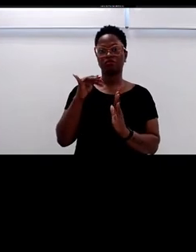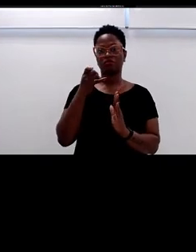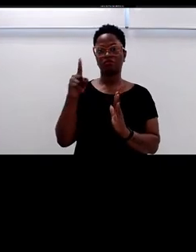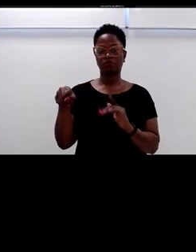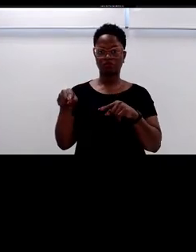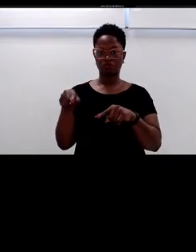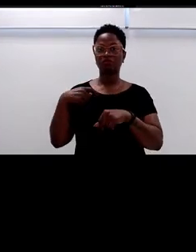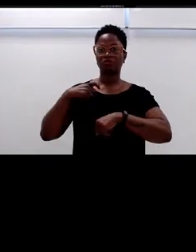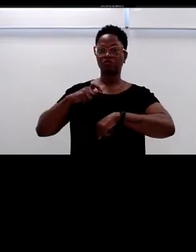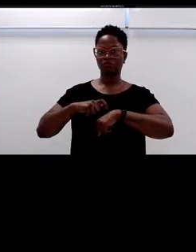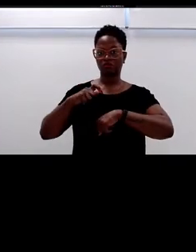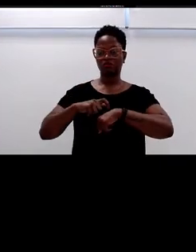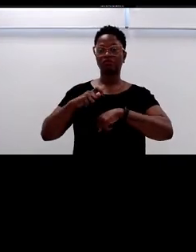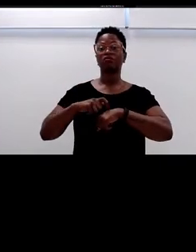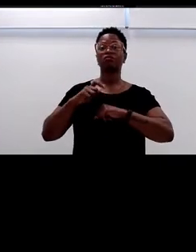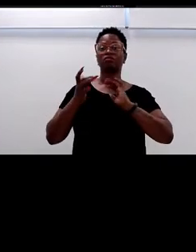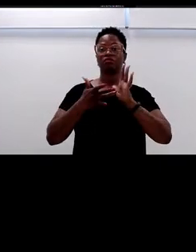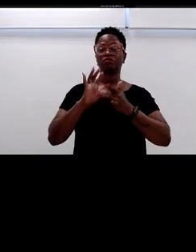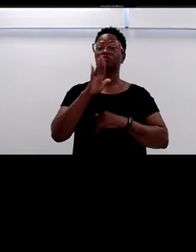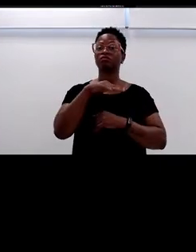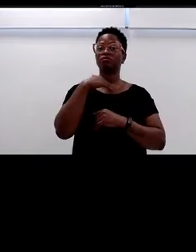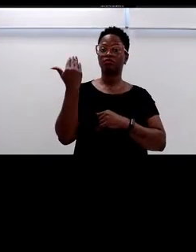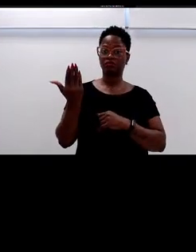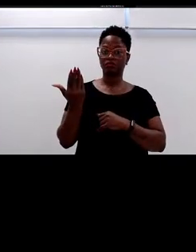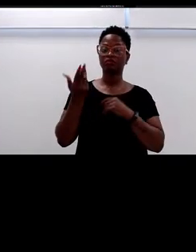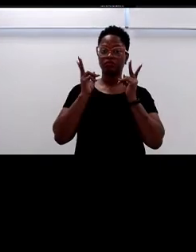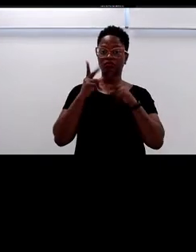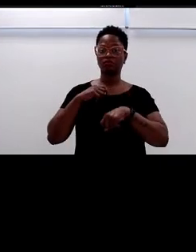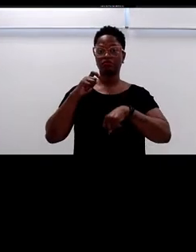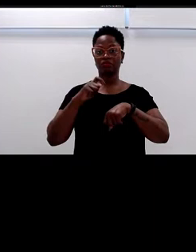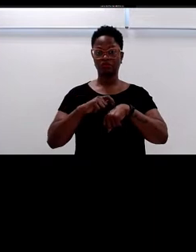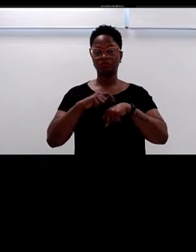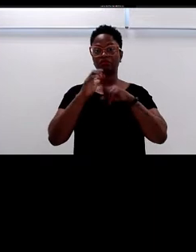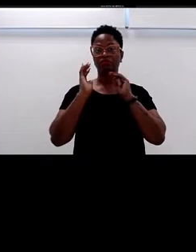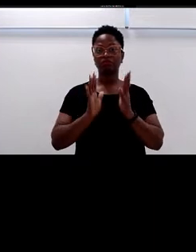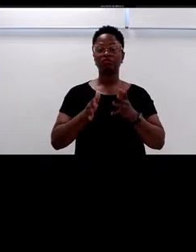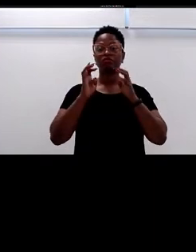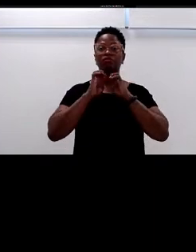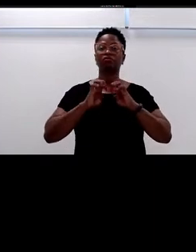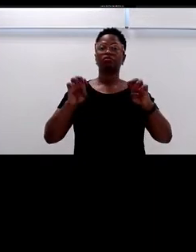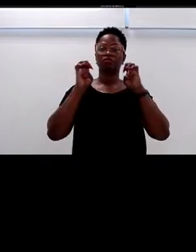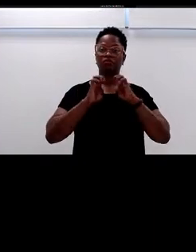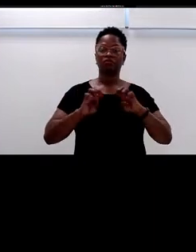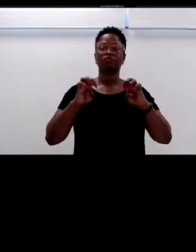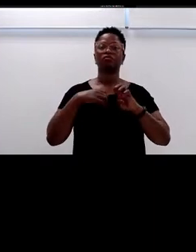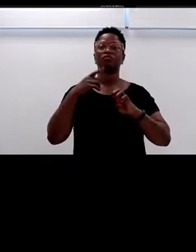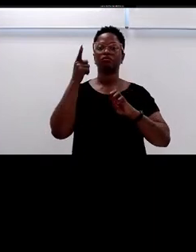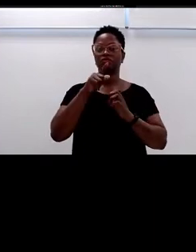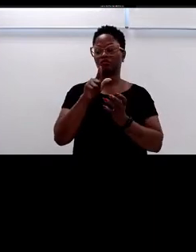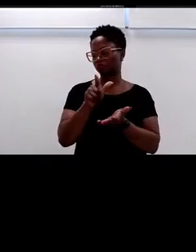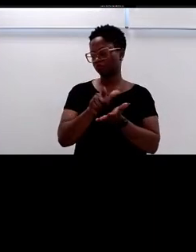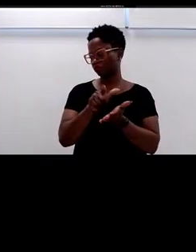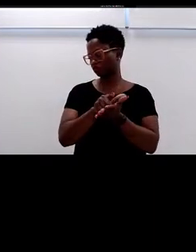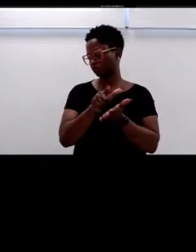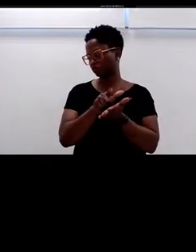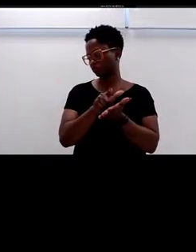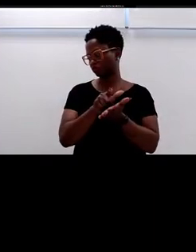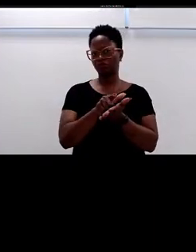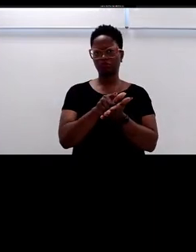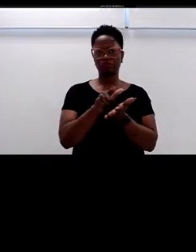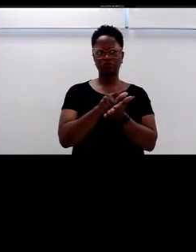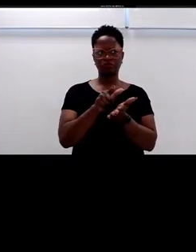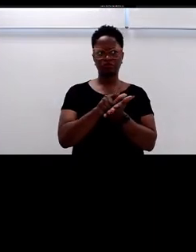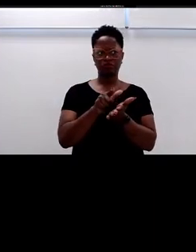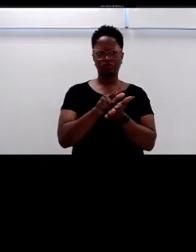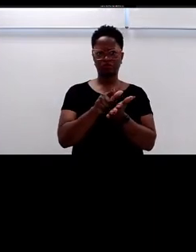momento quando Cristo foi crucificado, ao mesmo tempo já como evangelista, porque ele segura uma folha, né? Parte ali de uma